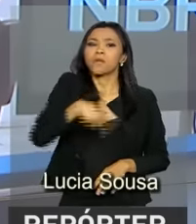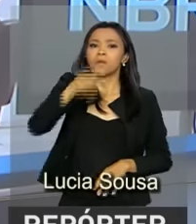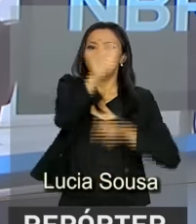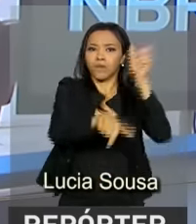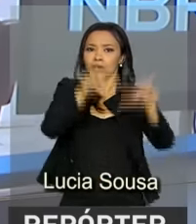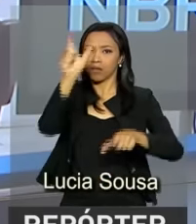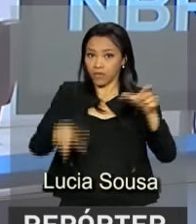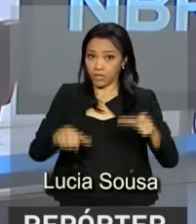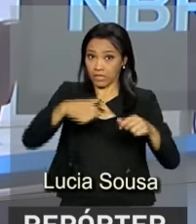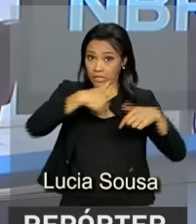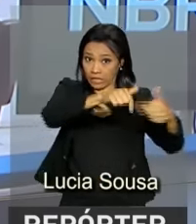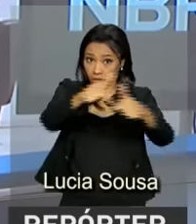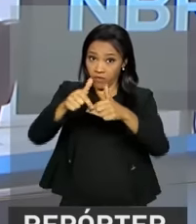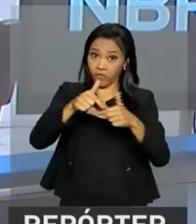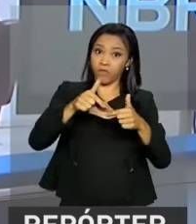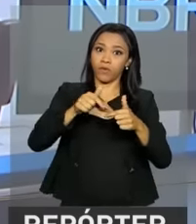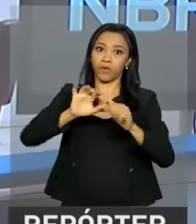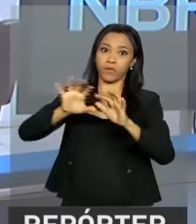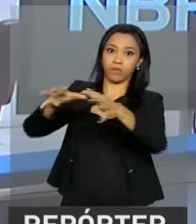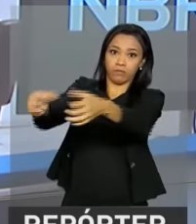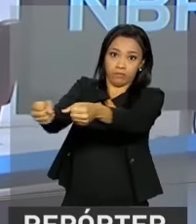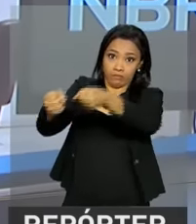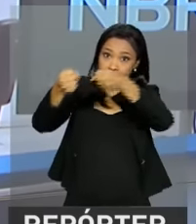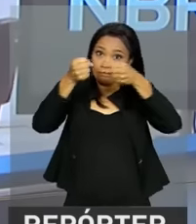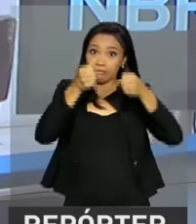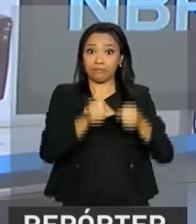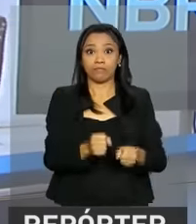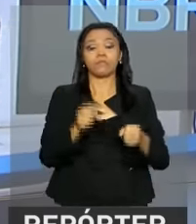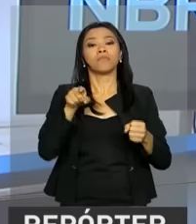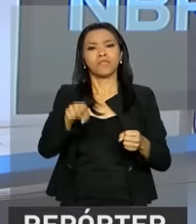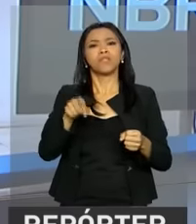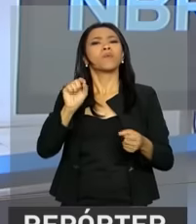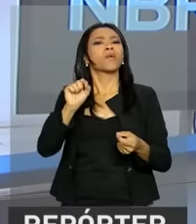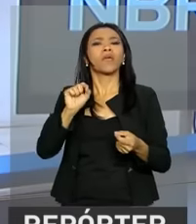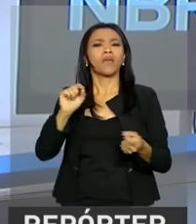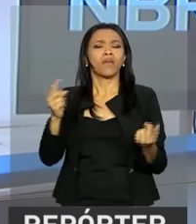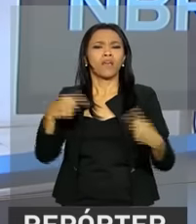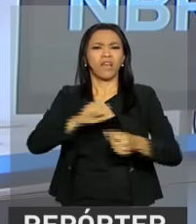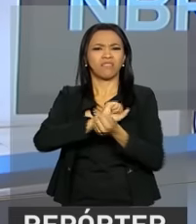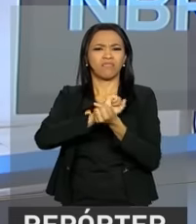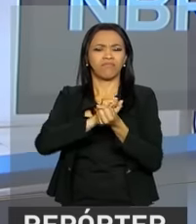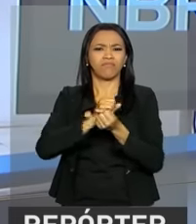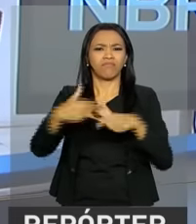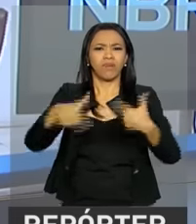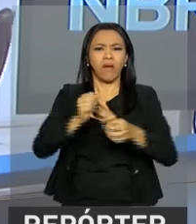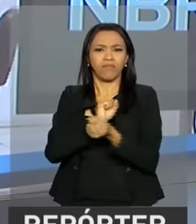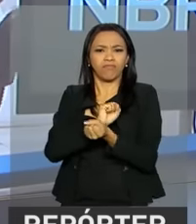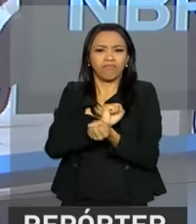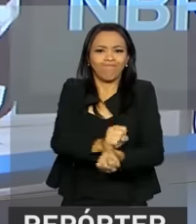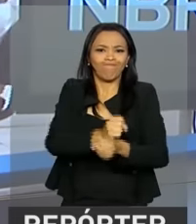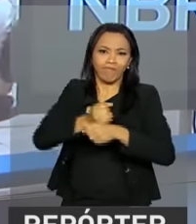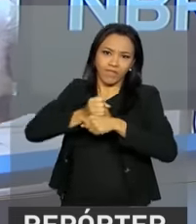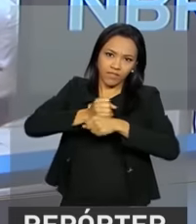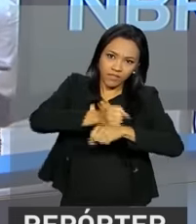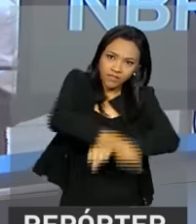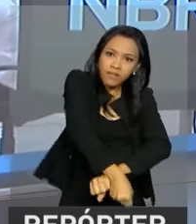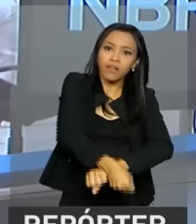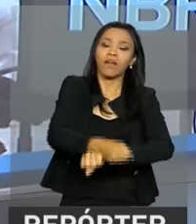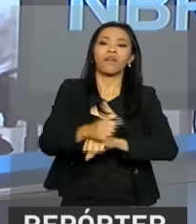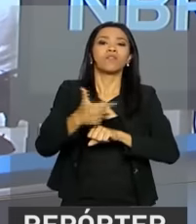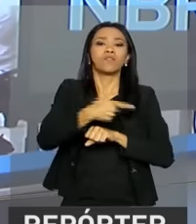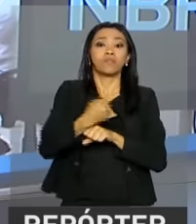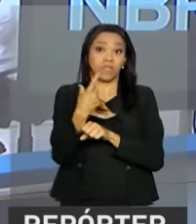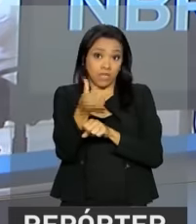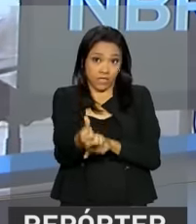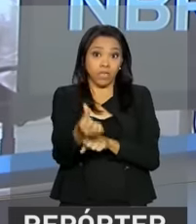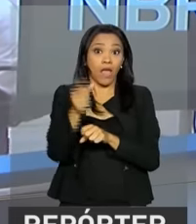foram resgatados pelos grupos móveis de combate ao trabalho escravo em 2016 segundo dados do Ministério do